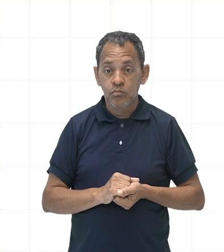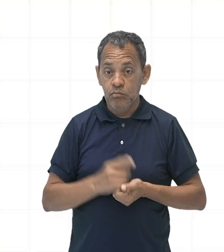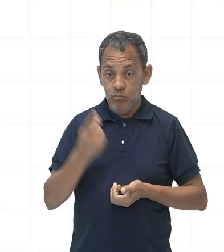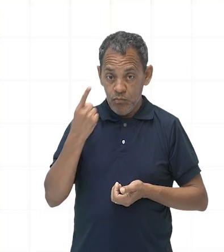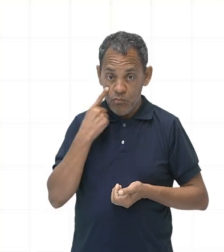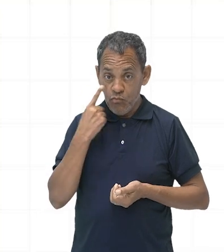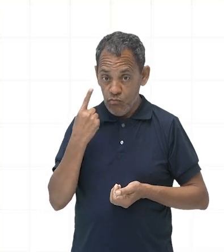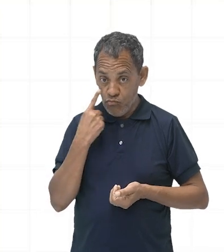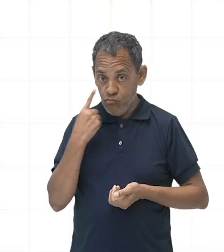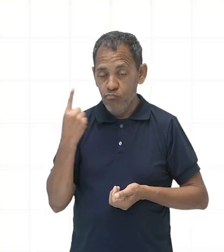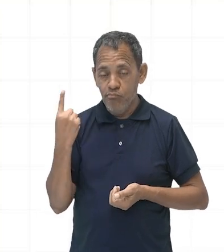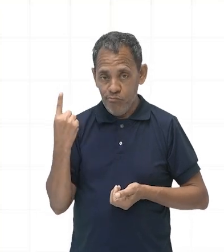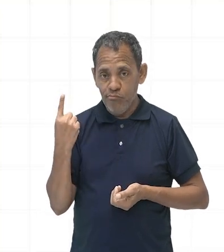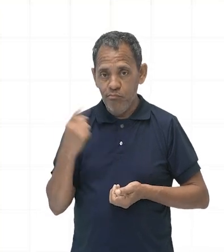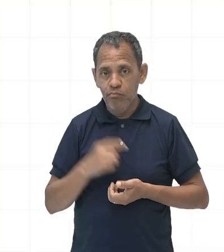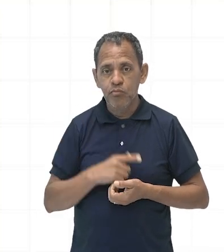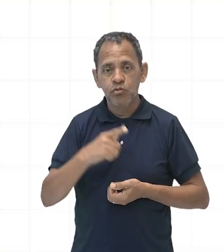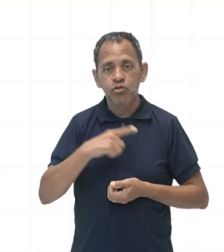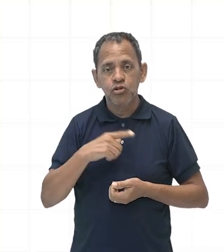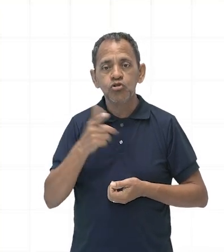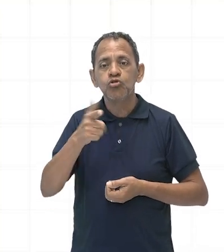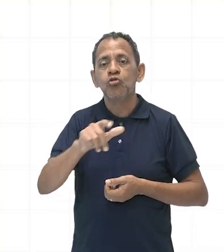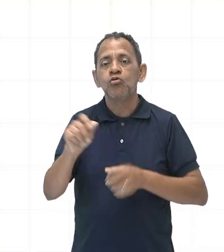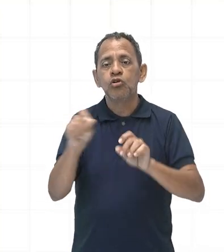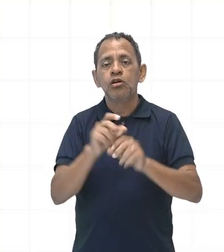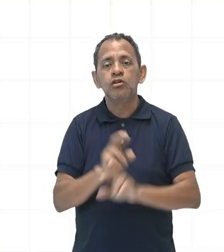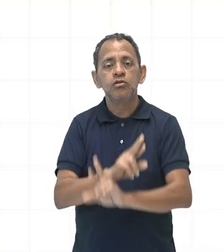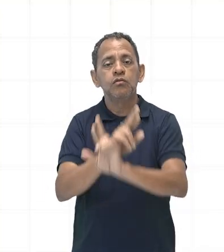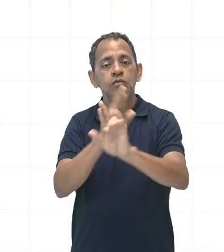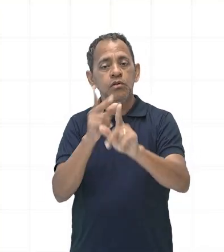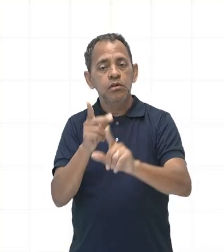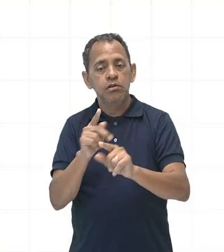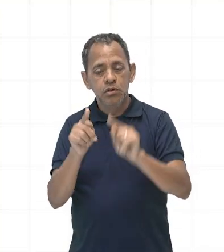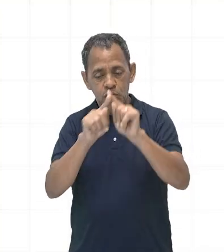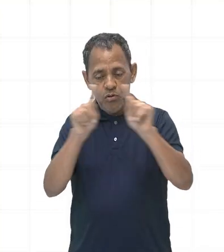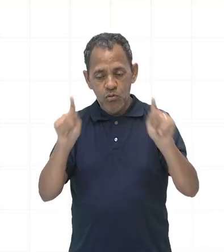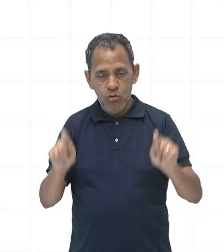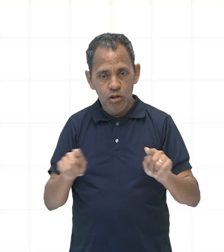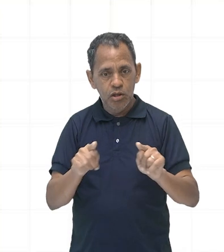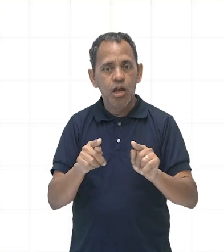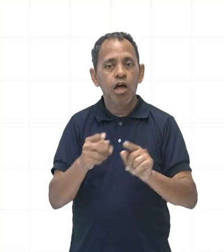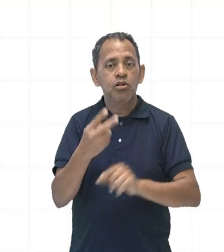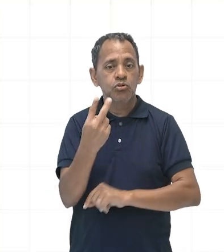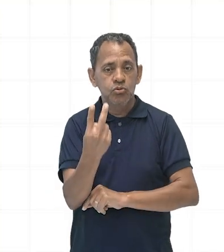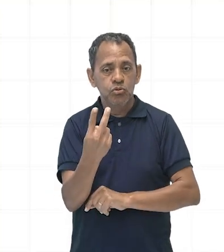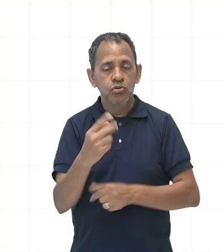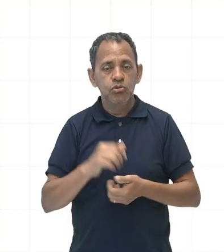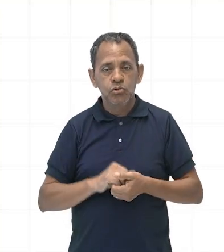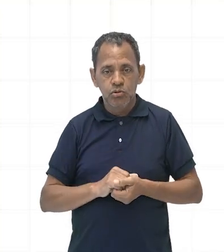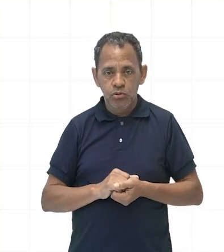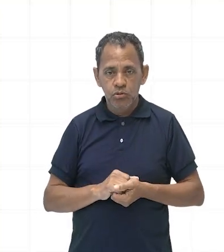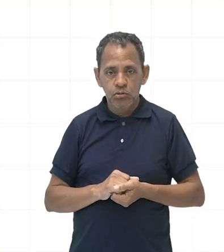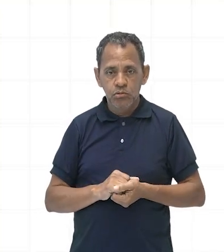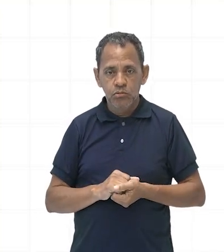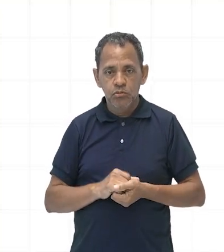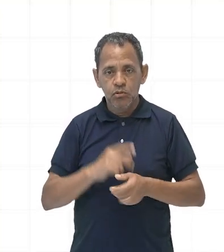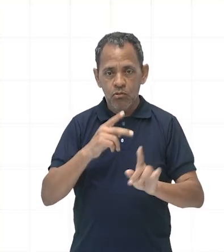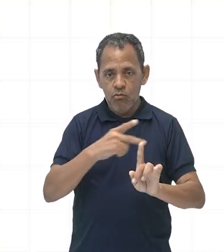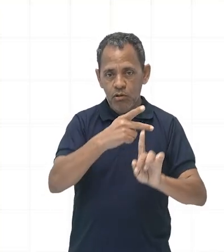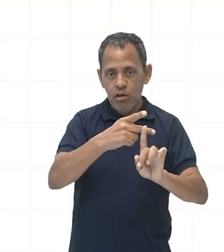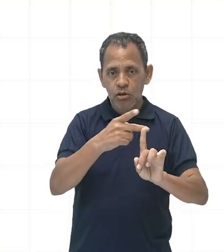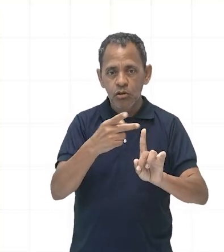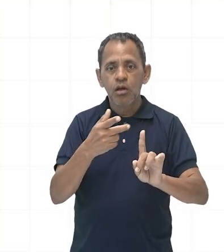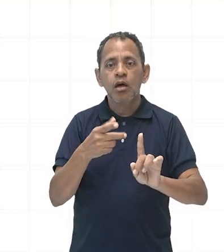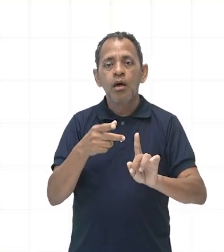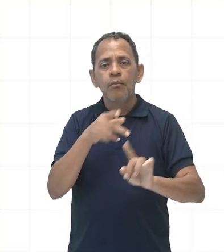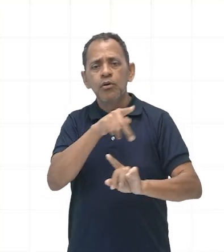Observe que aqui, ó, eu tenho novamente a diferença entre dois quadrados. Professor, eu não consigo visualizar. Acompanha